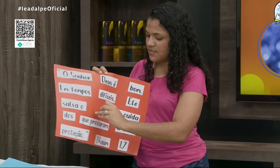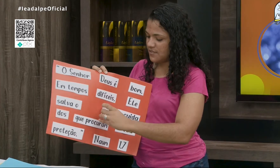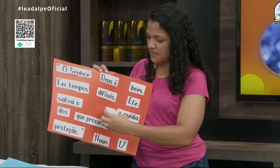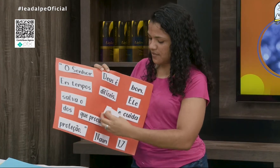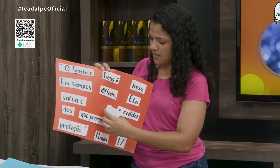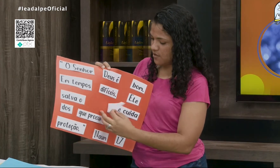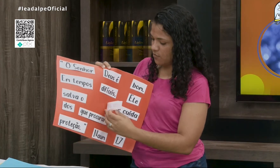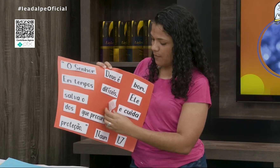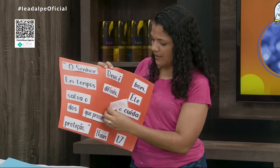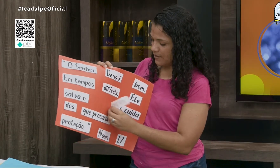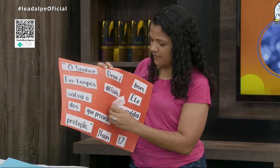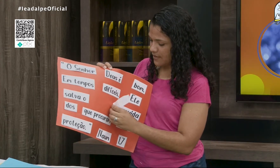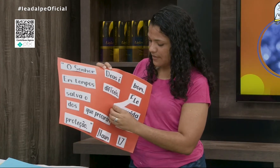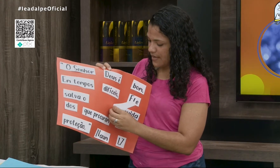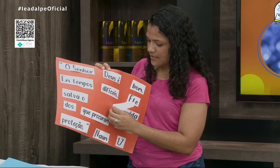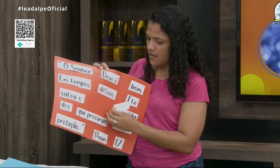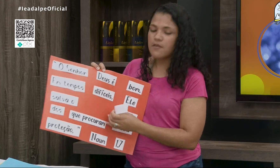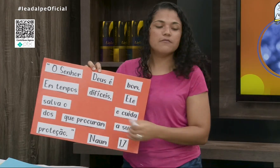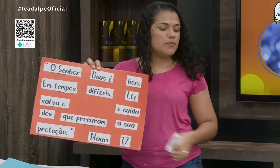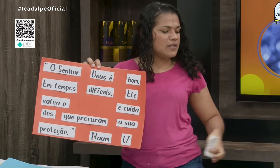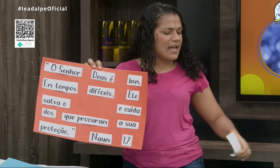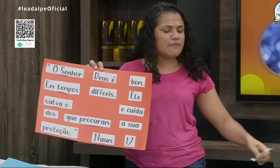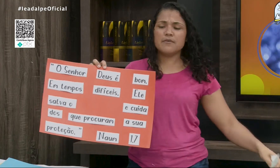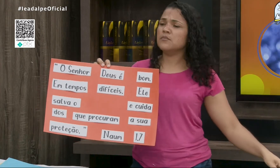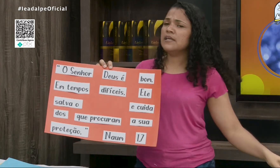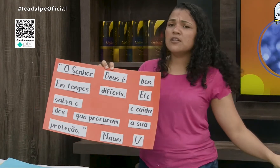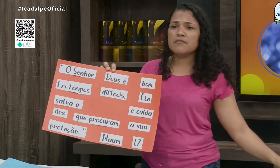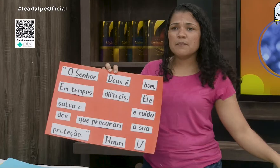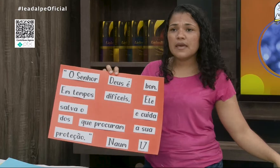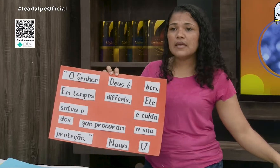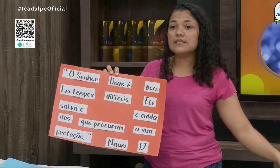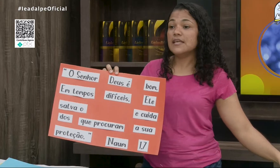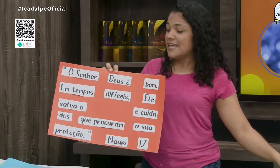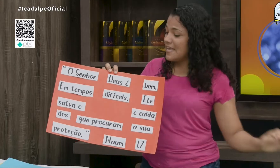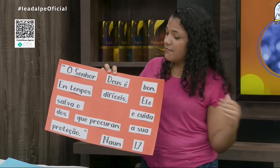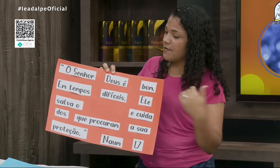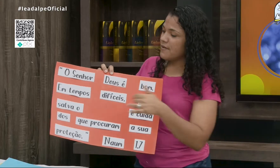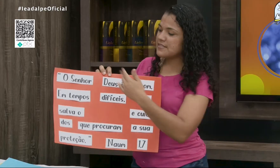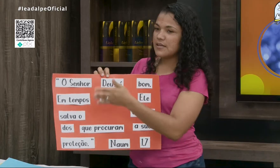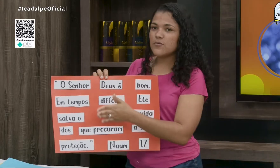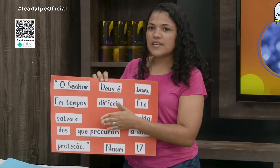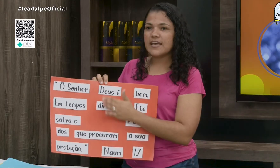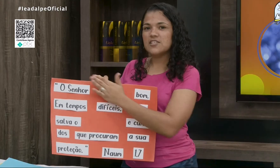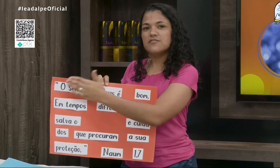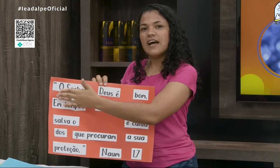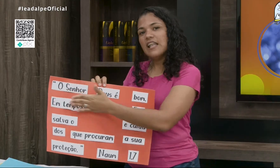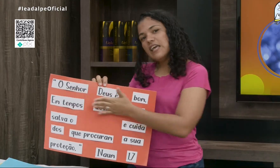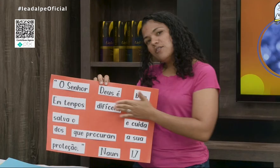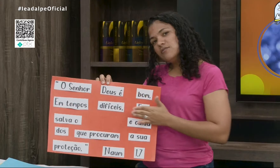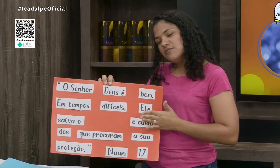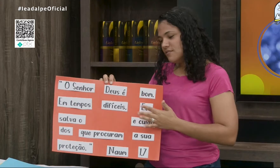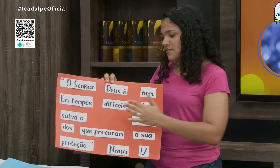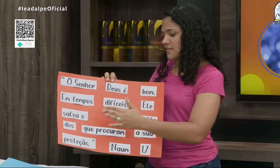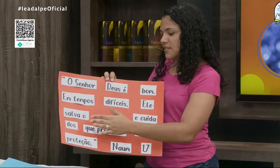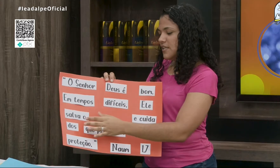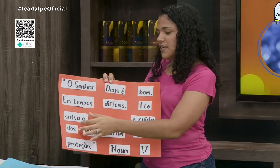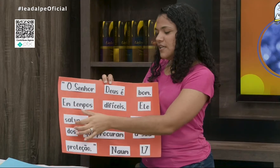tirar um desses aqui, ó, uma palavrinha dessa. Vamos lá, vamos ler novamente. E vai fazer com que eles vá